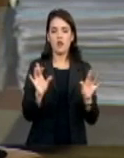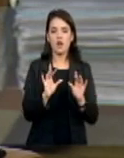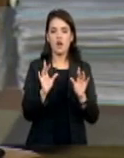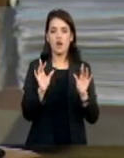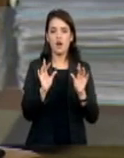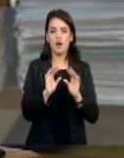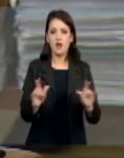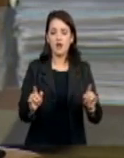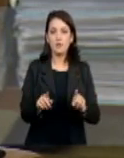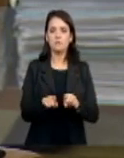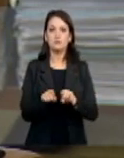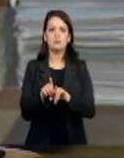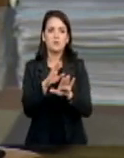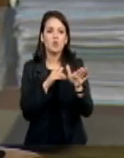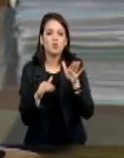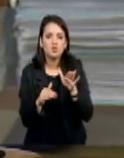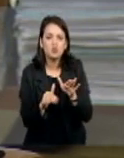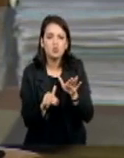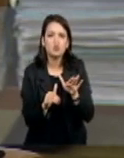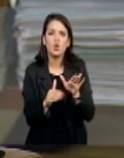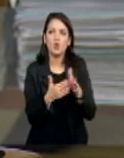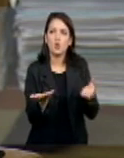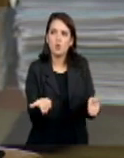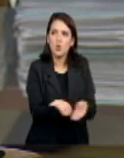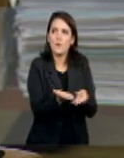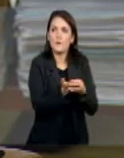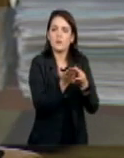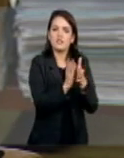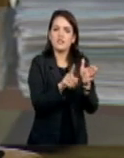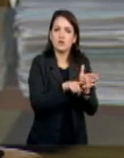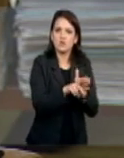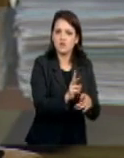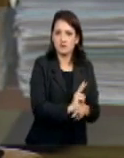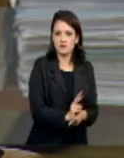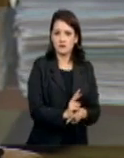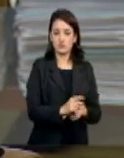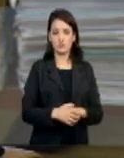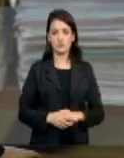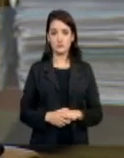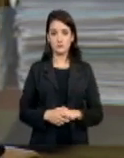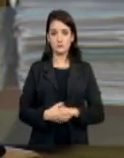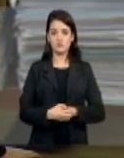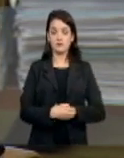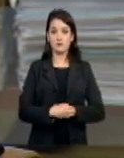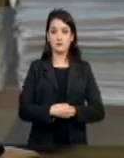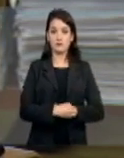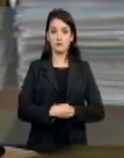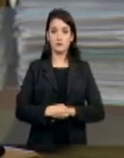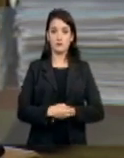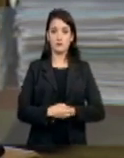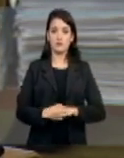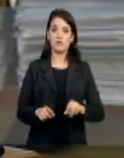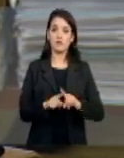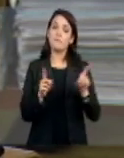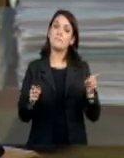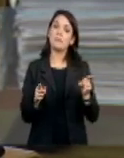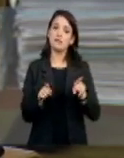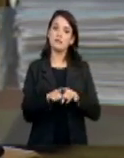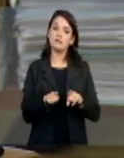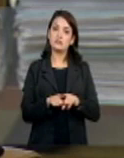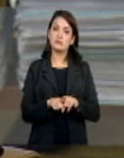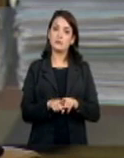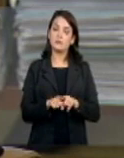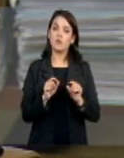fiscalizatória e constatação de possível prática de crime tributário de qualquer maneira no entanto o senhor presidente e